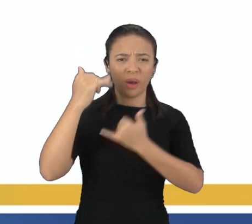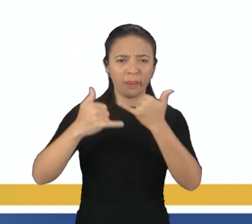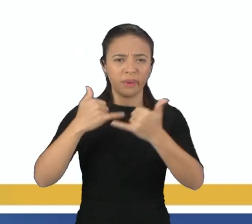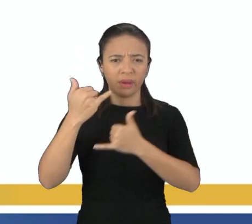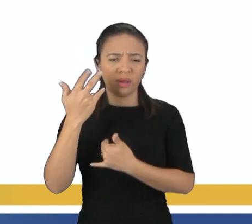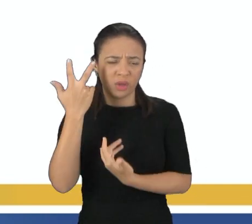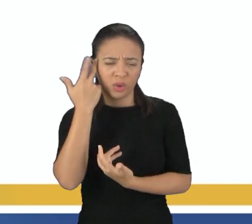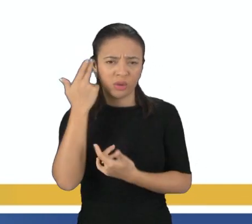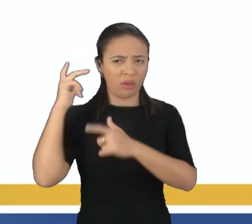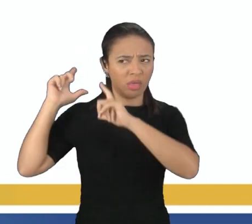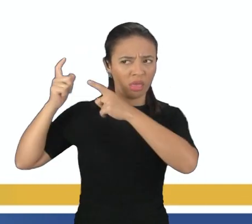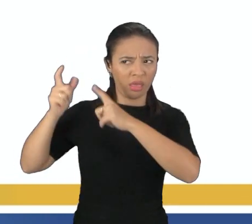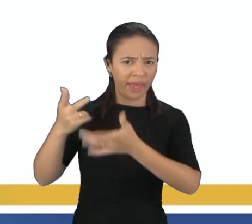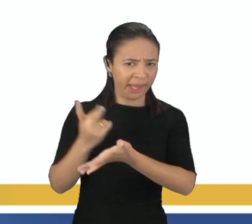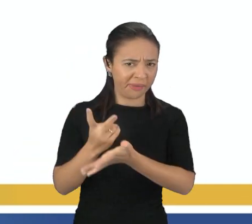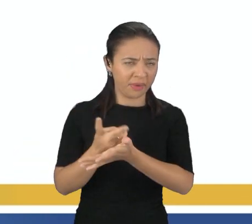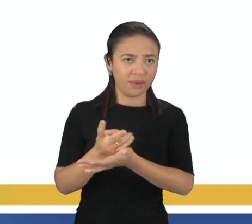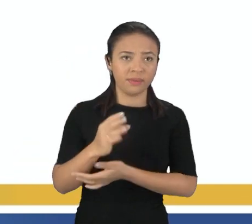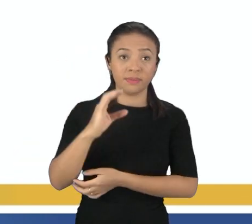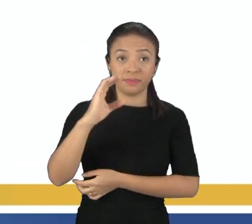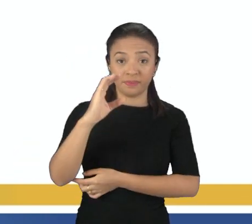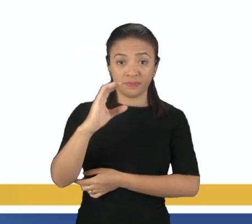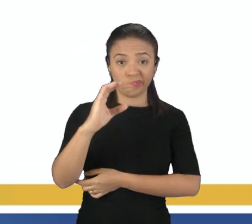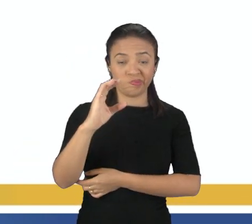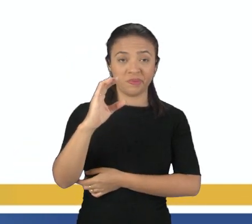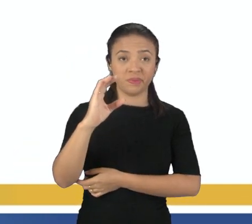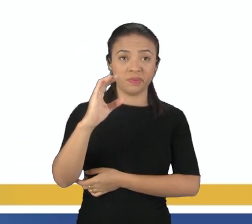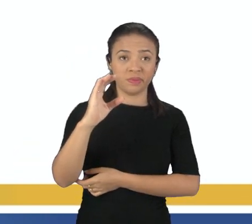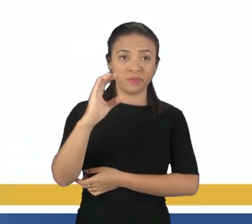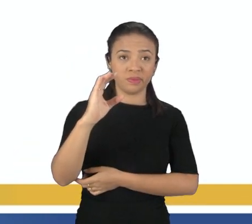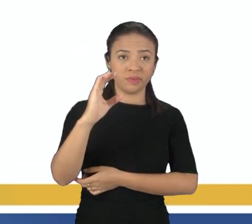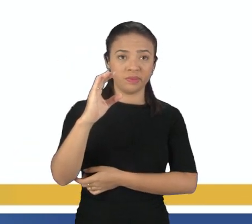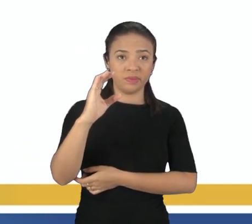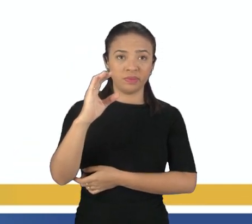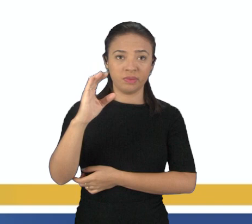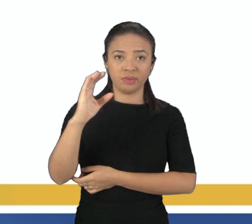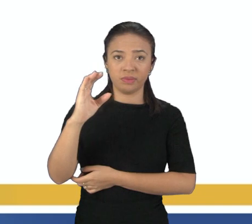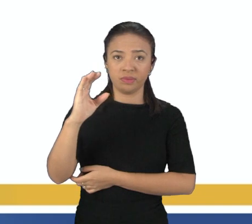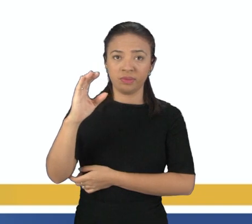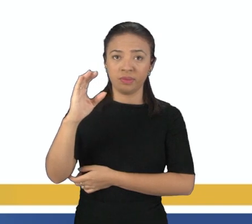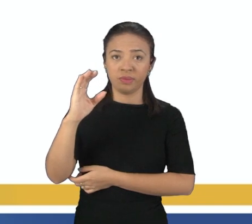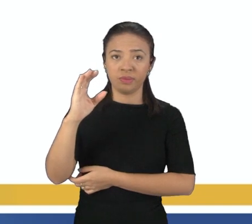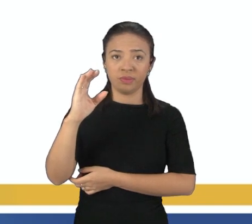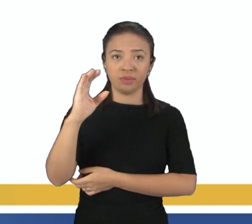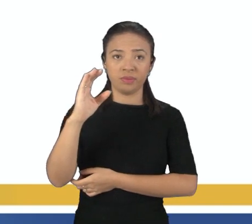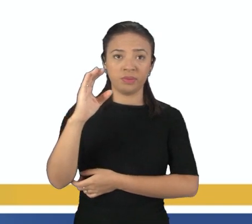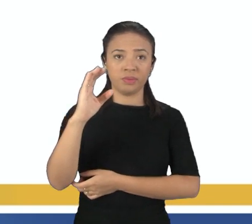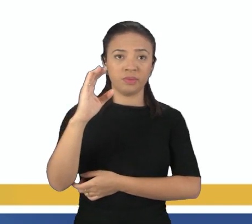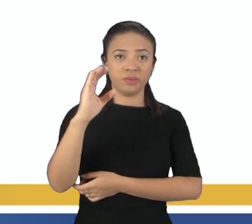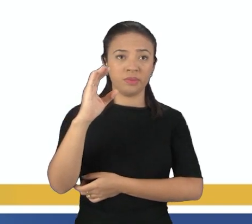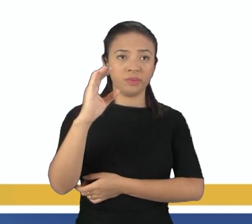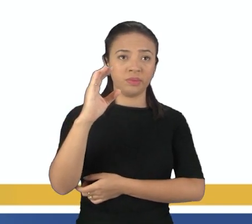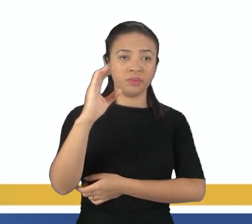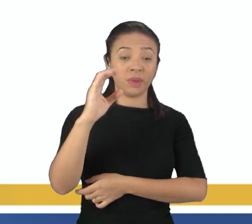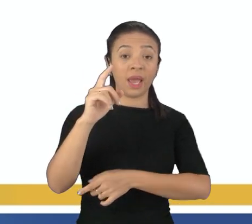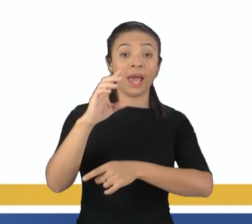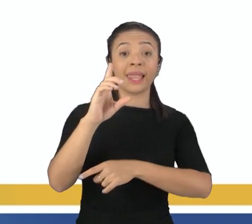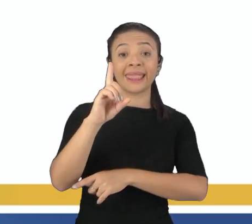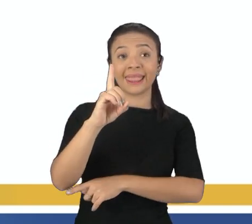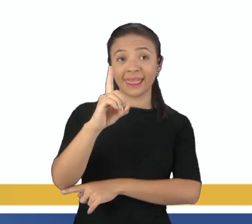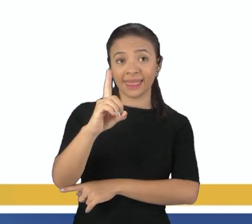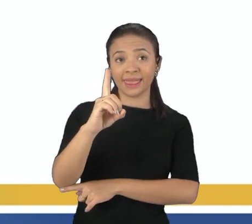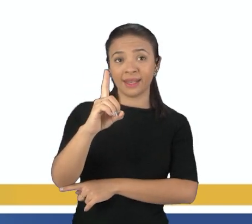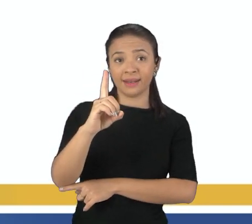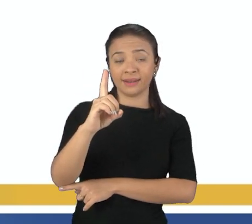de jogos tradicionais? C, bambolê, pipa, futebol e bolinha de gude. E letra